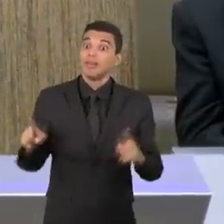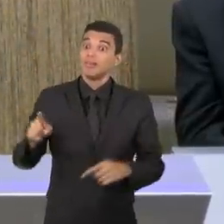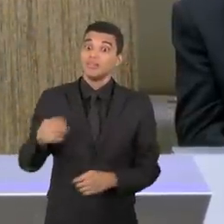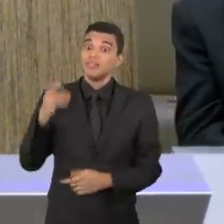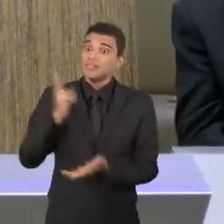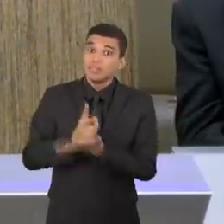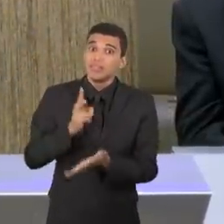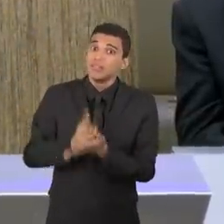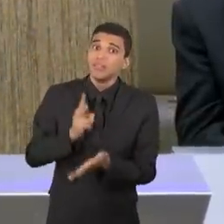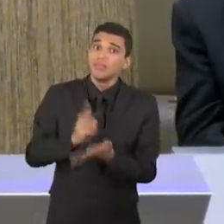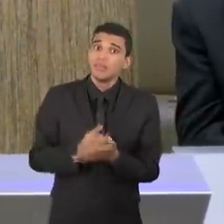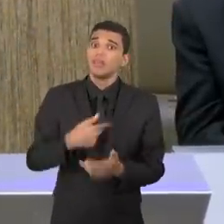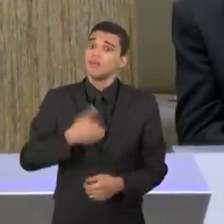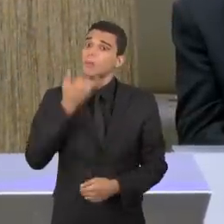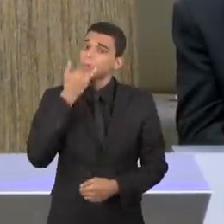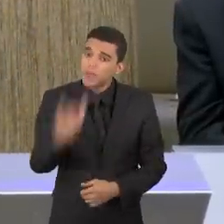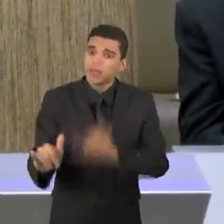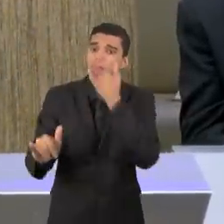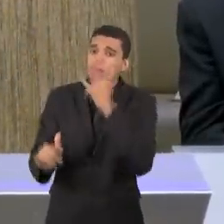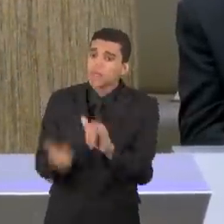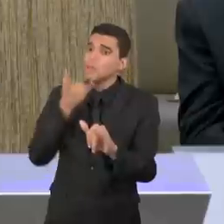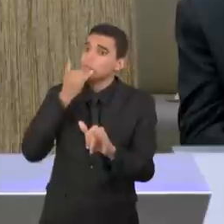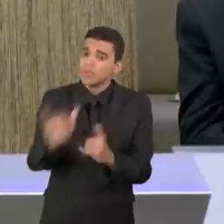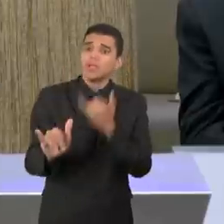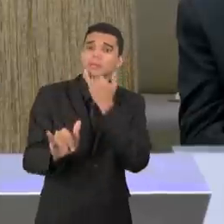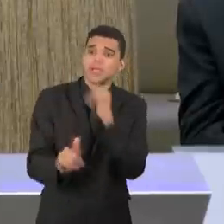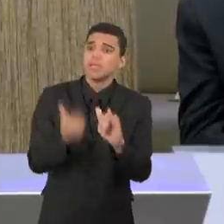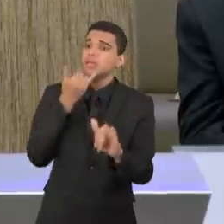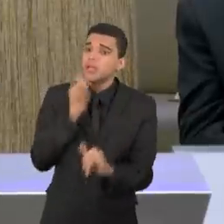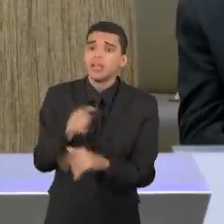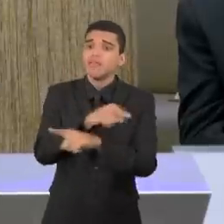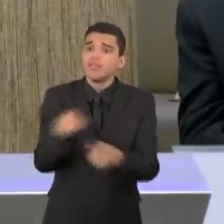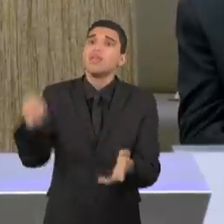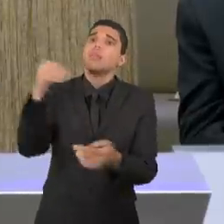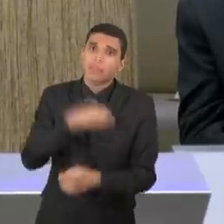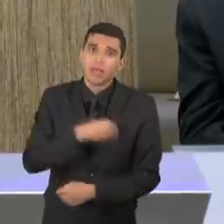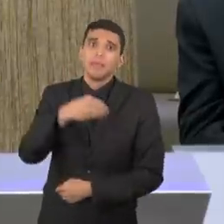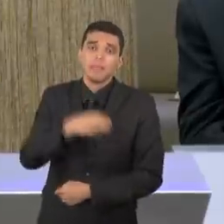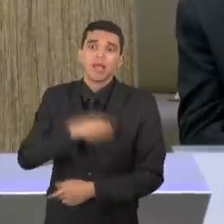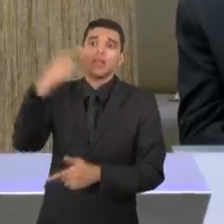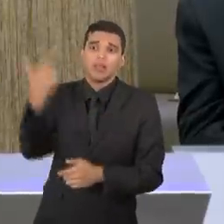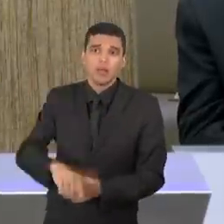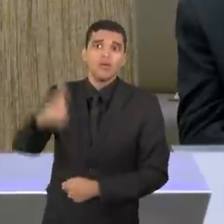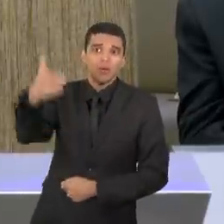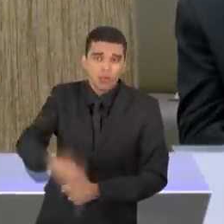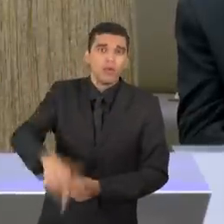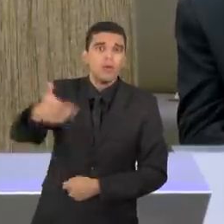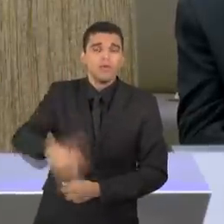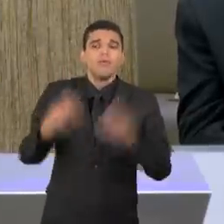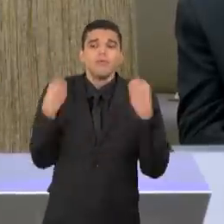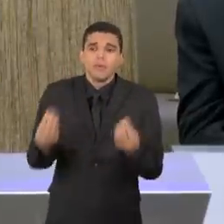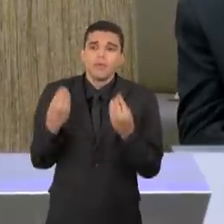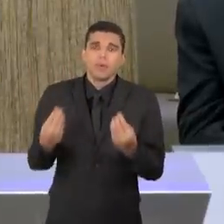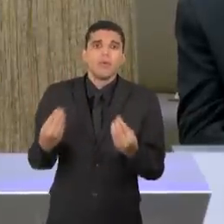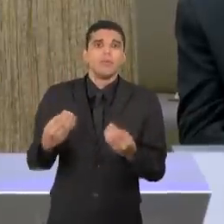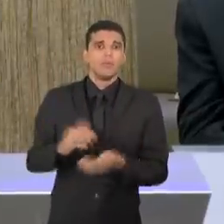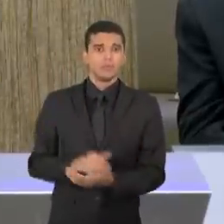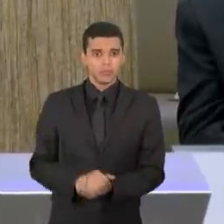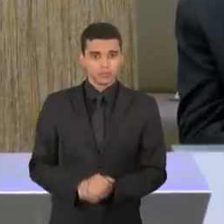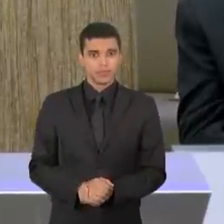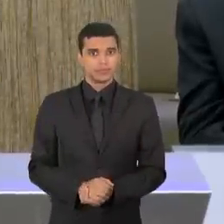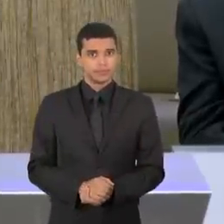107, no Salmo 78. Só repetindo aqui, porque a palavra de Deus é bom a gente fixá-la bem na